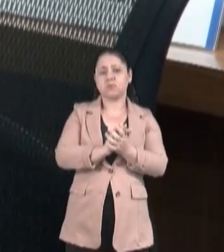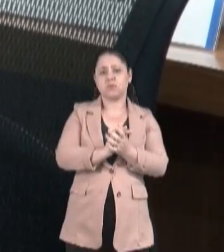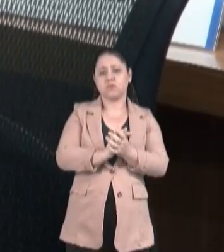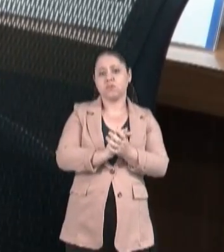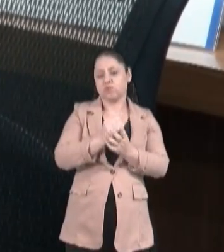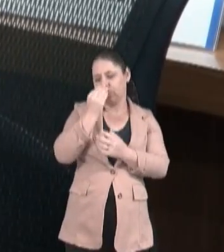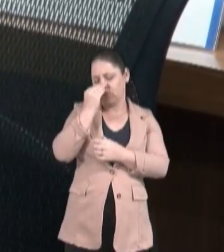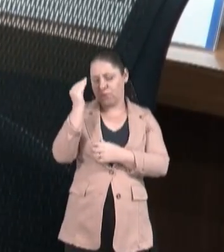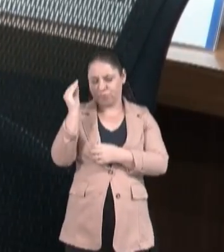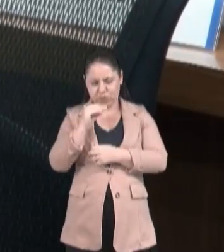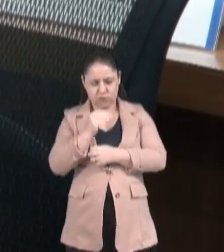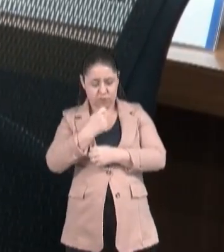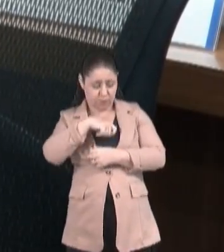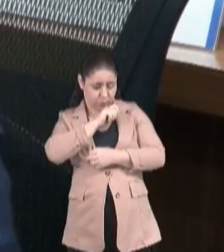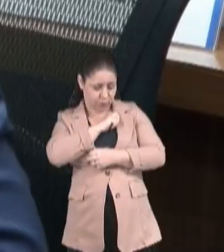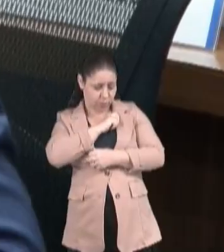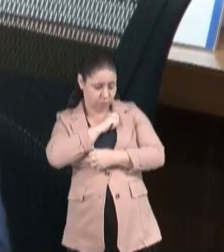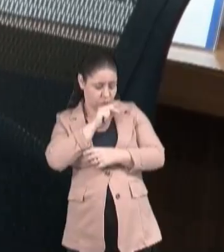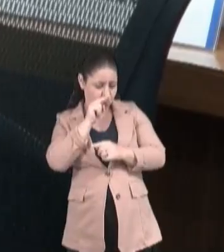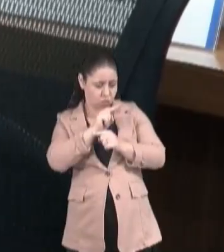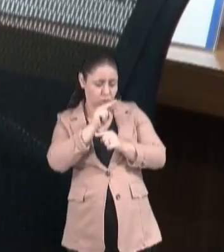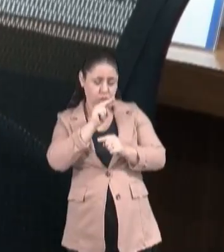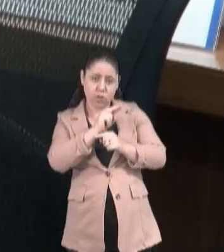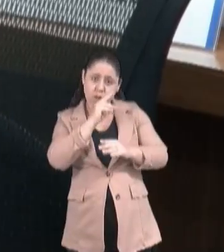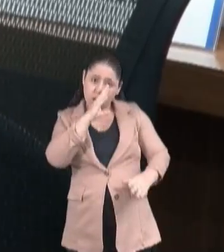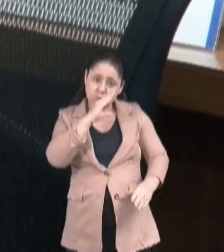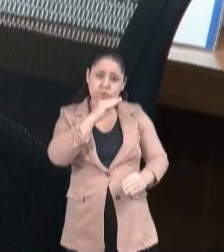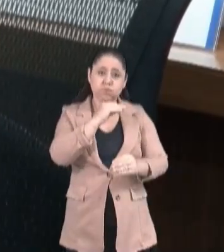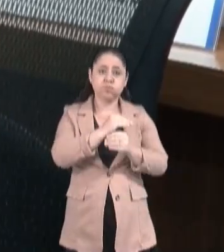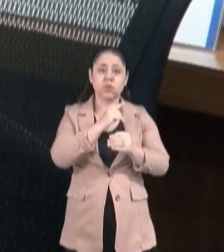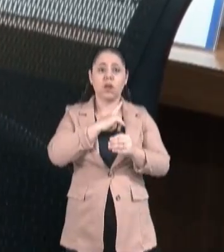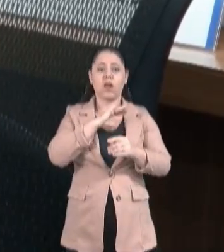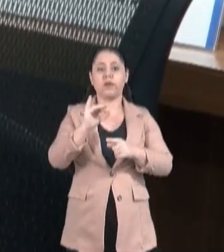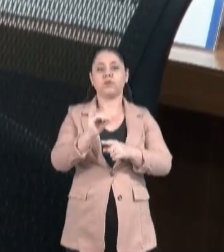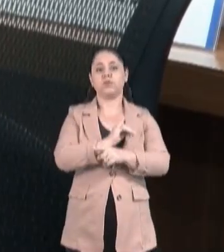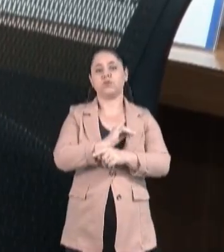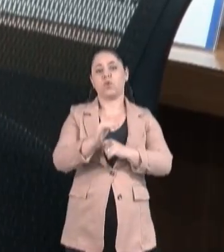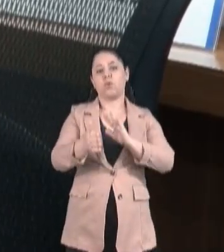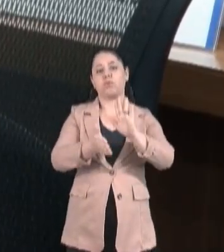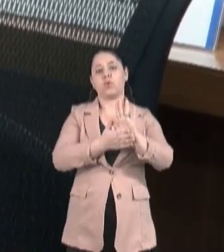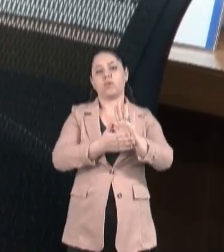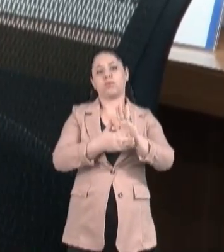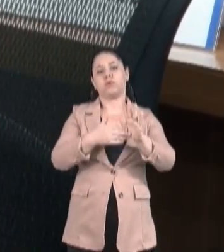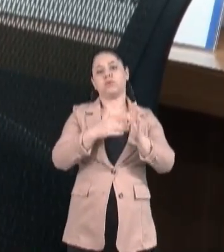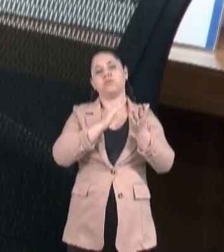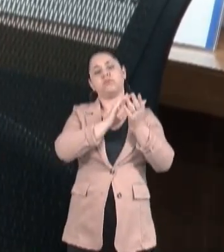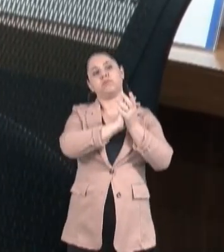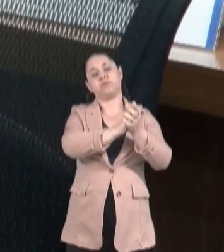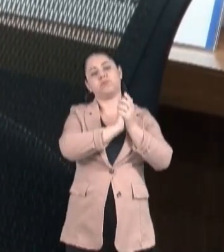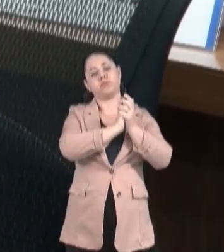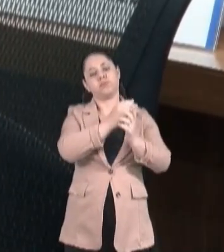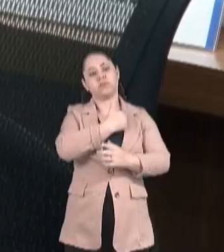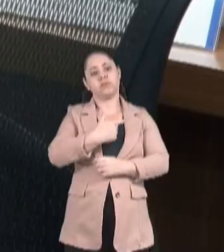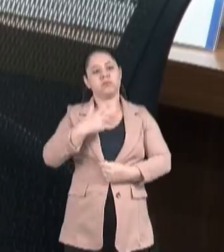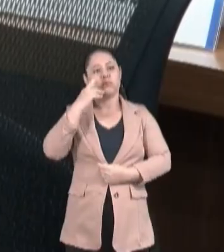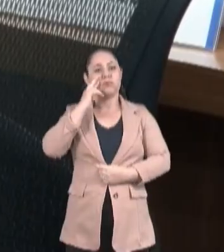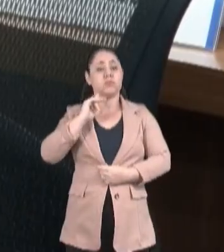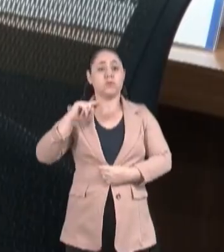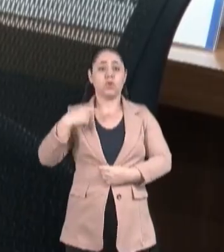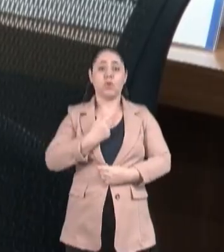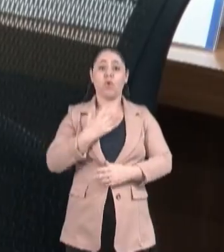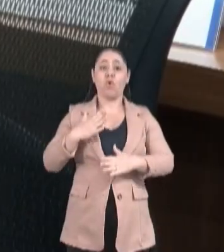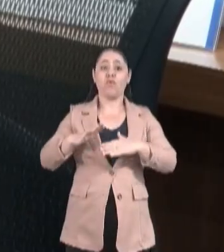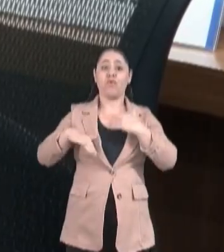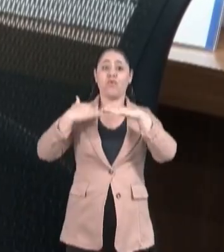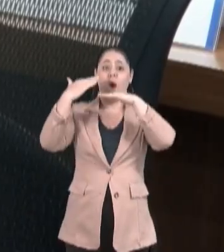sua prerrogativa de fiscalização e, na verdade, se somam a essa iniciativa do governo. Parabéns ao governador Eduardo Riedel. Nós